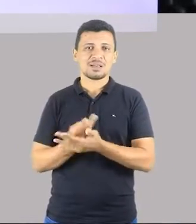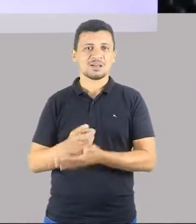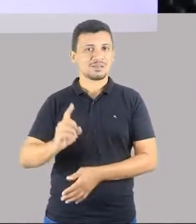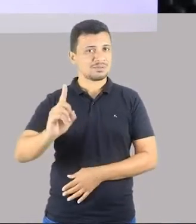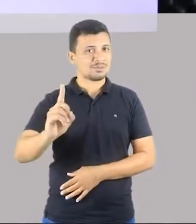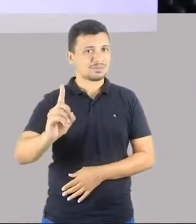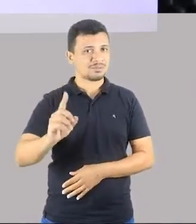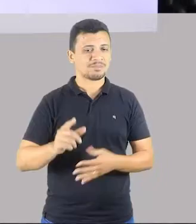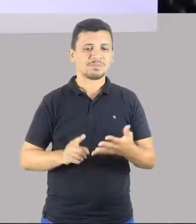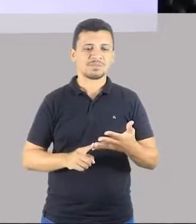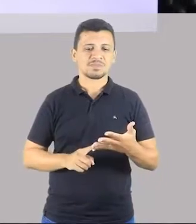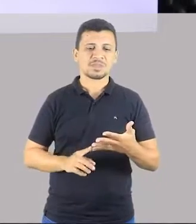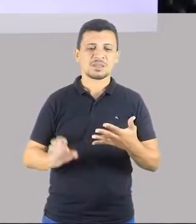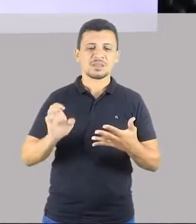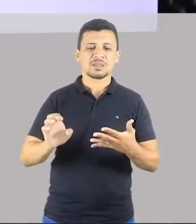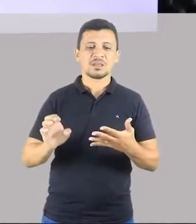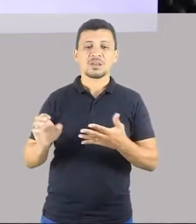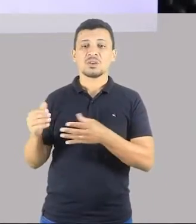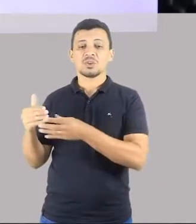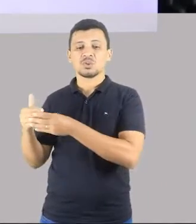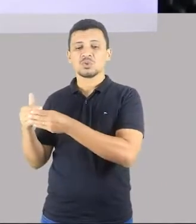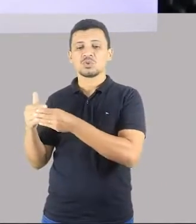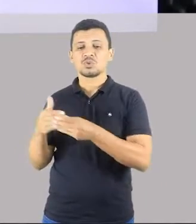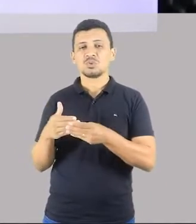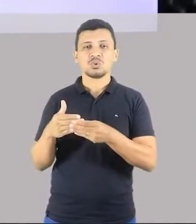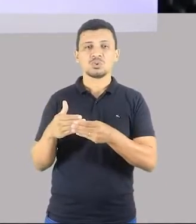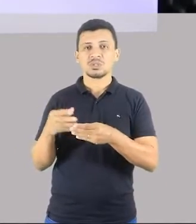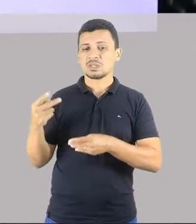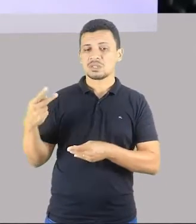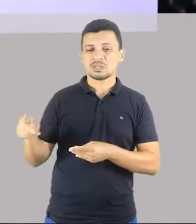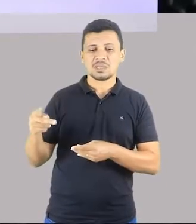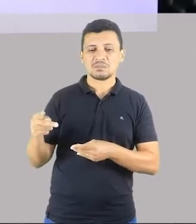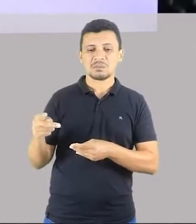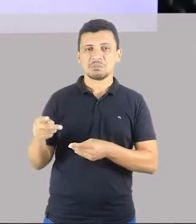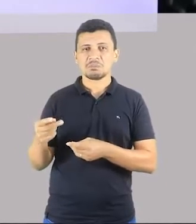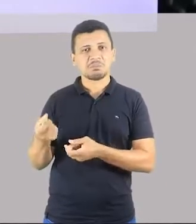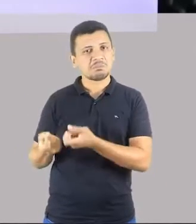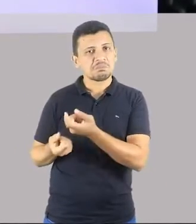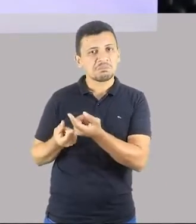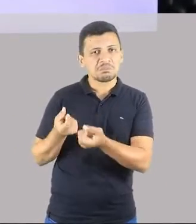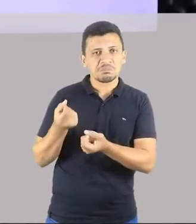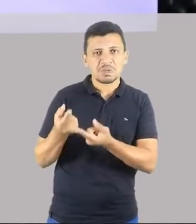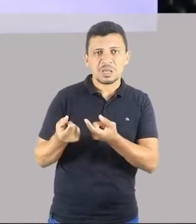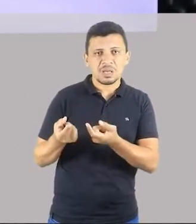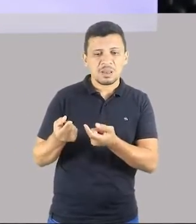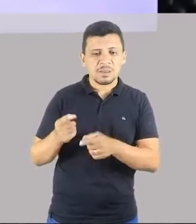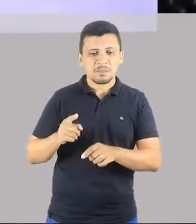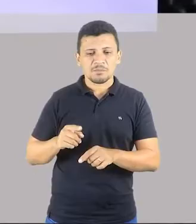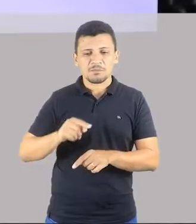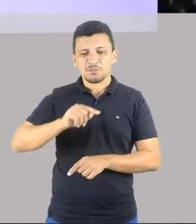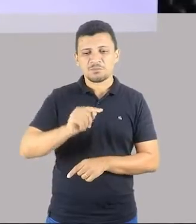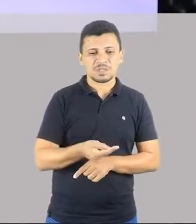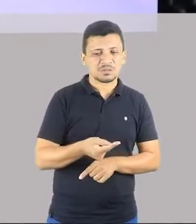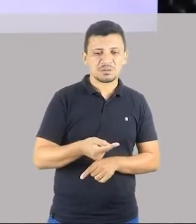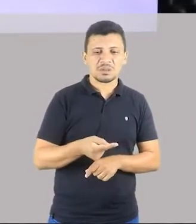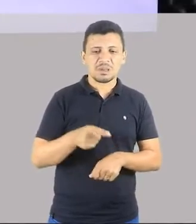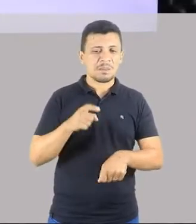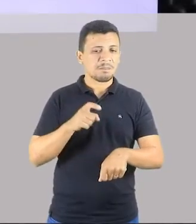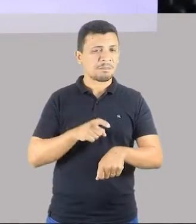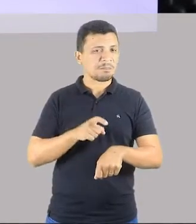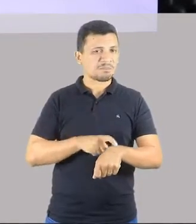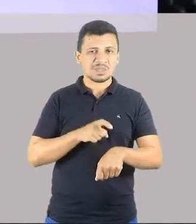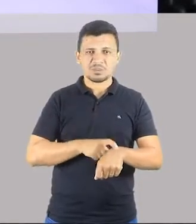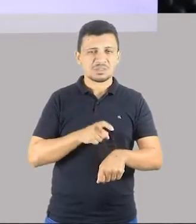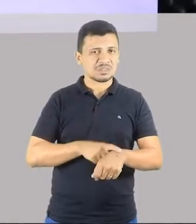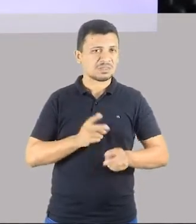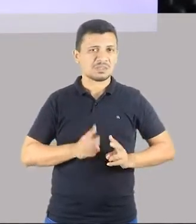D. E a letra E, trouxe dele pedaços, mas o tempo inteiro, mas não o tempo inteiro,